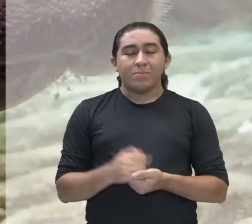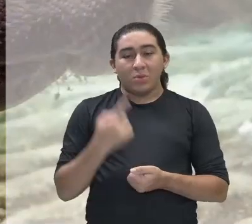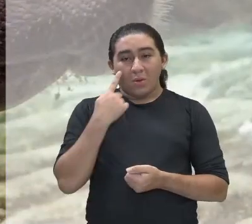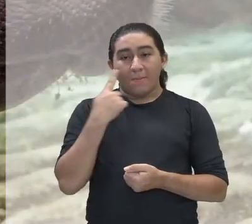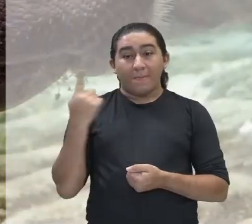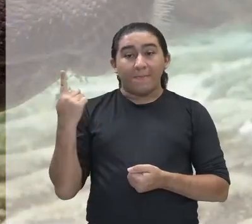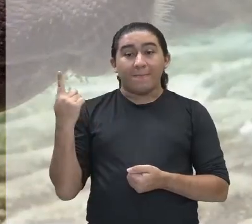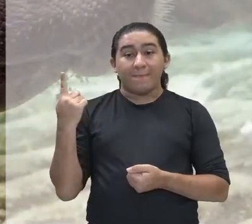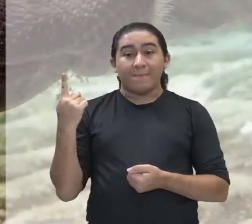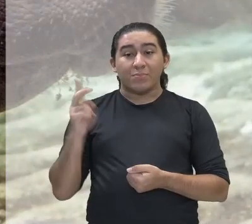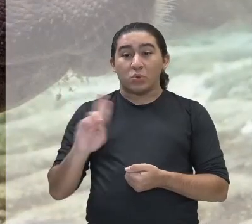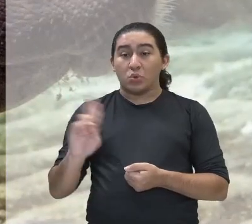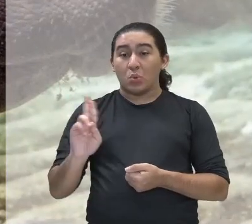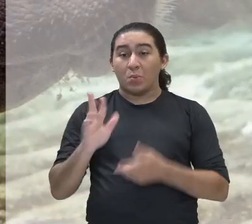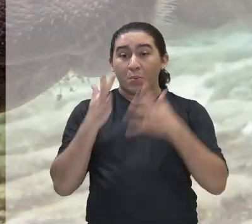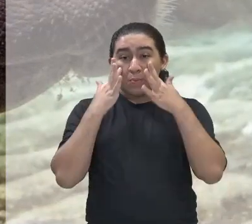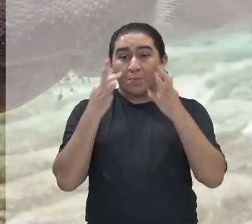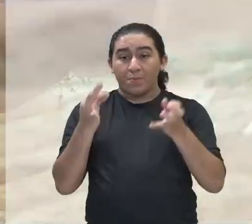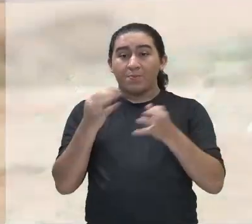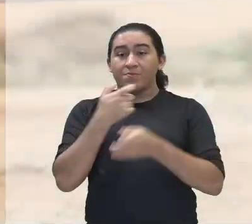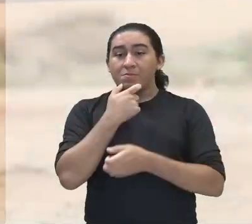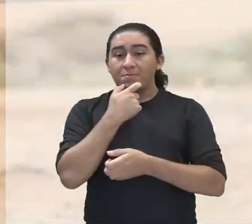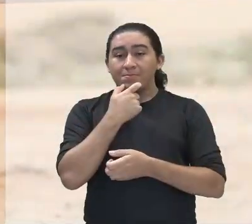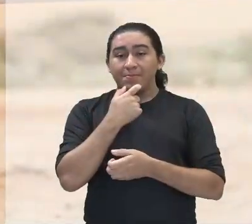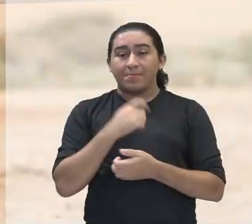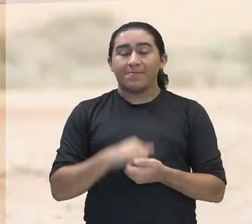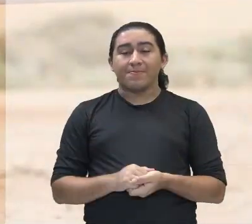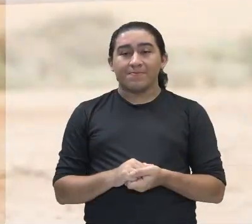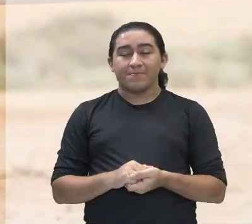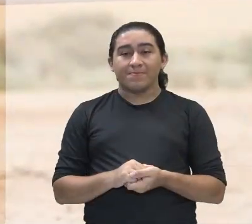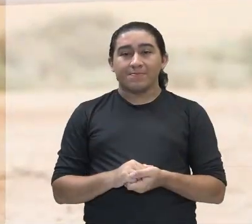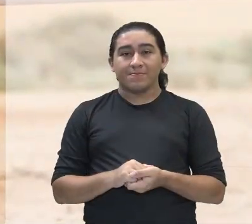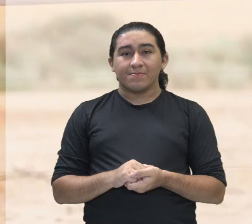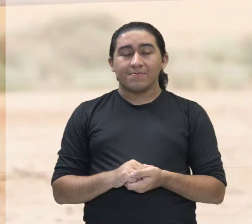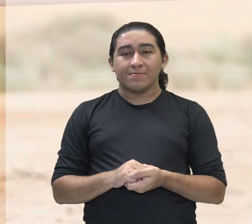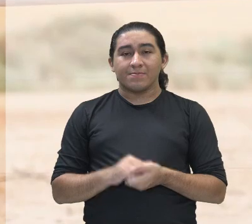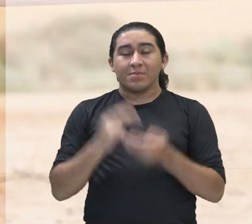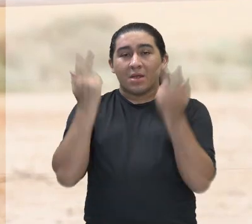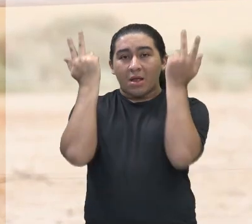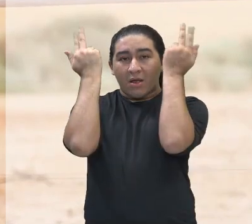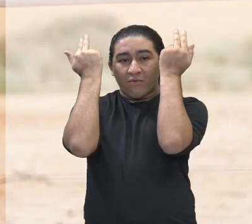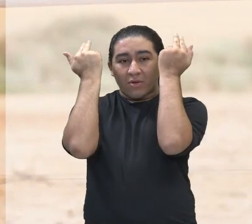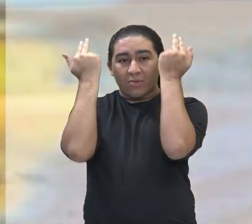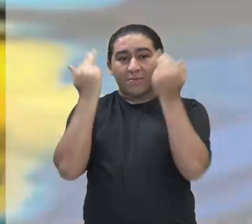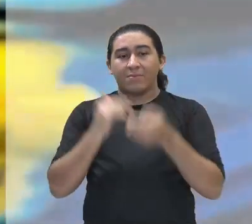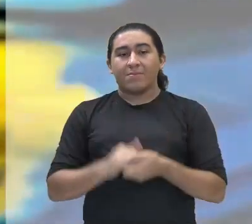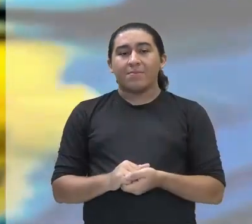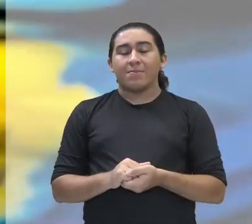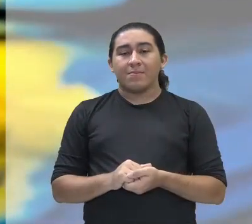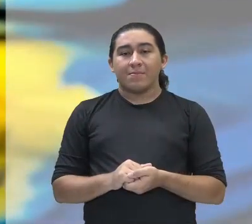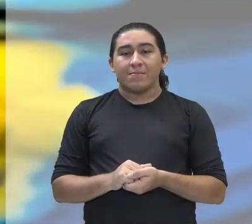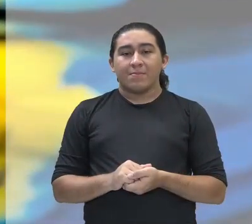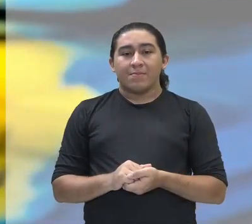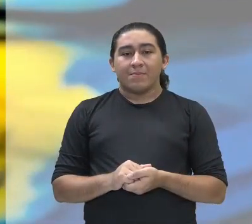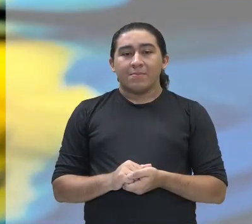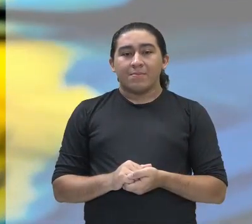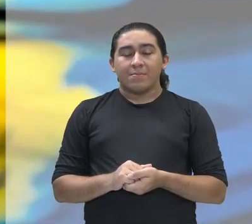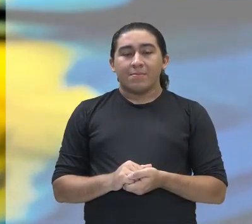Manatee, peixe-boi. Horse, cavalo.